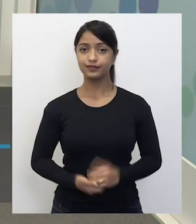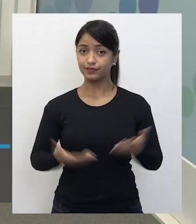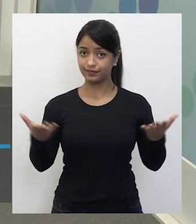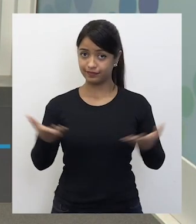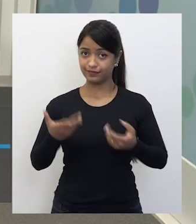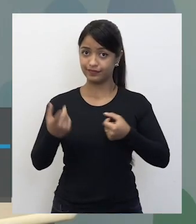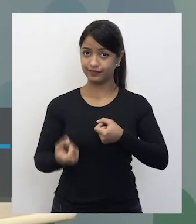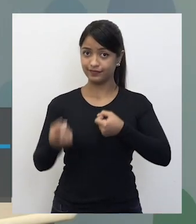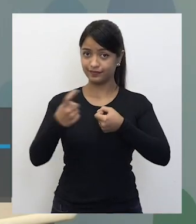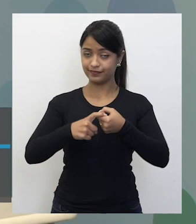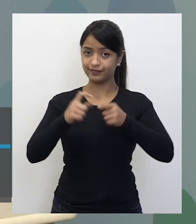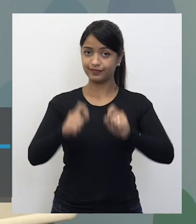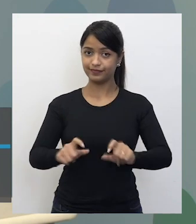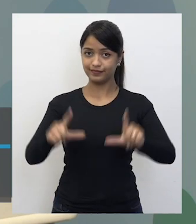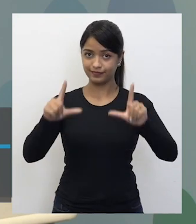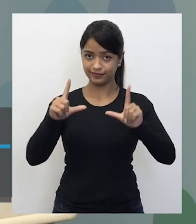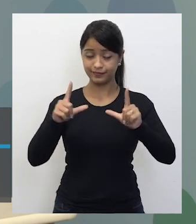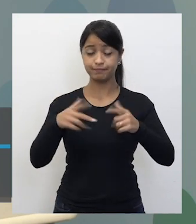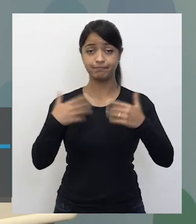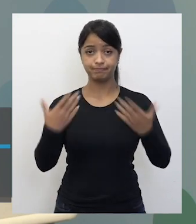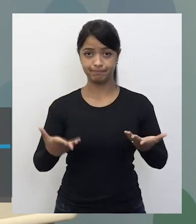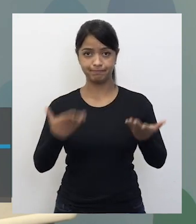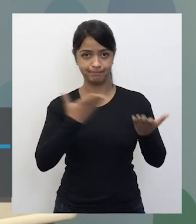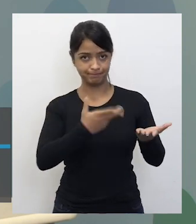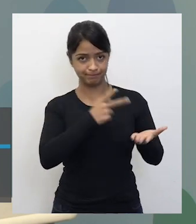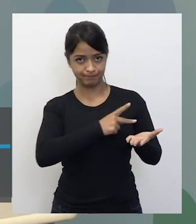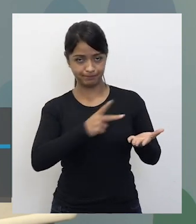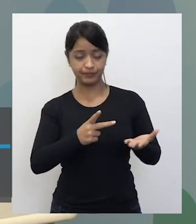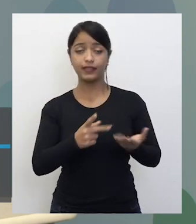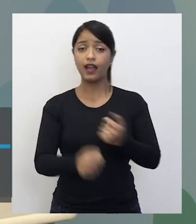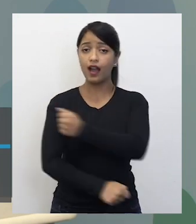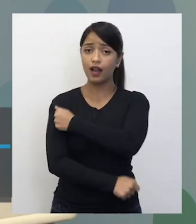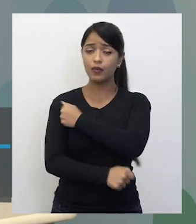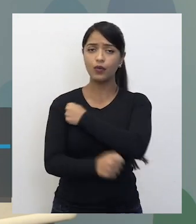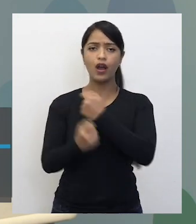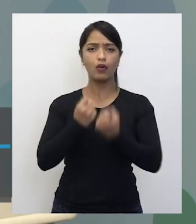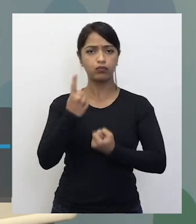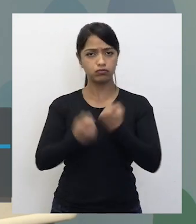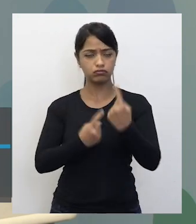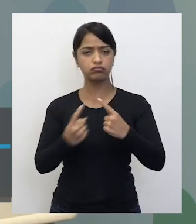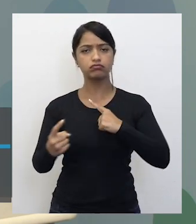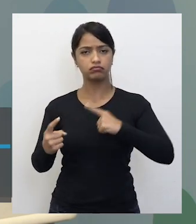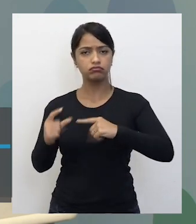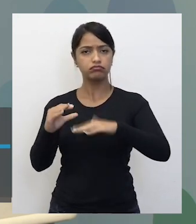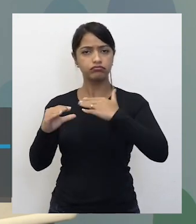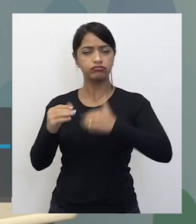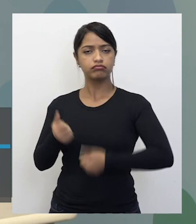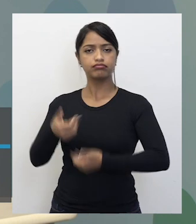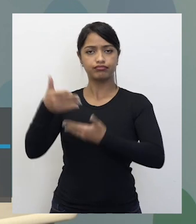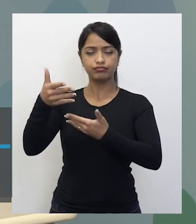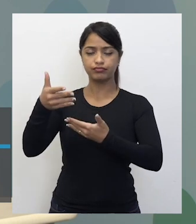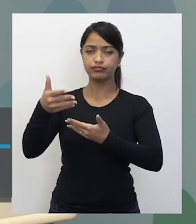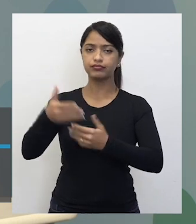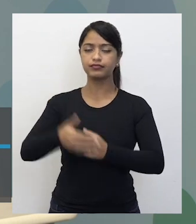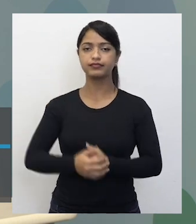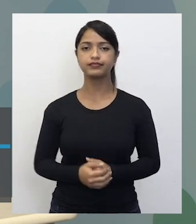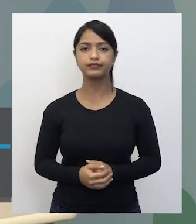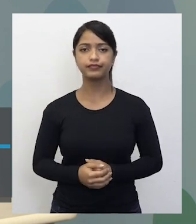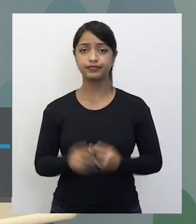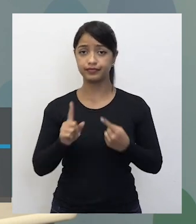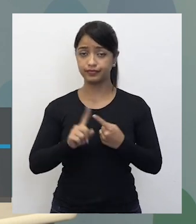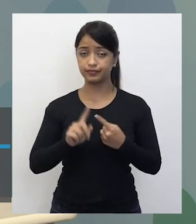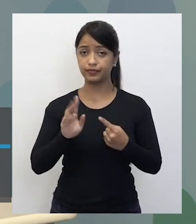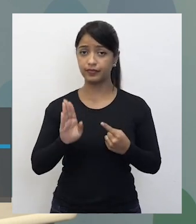Retornando então dessa atividade, professora Milene, alguns alunos aqui participaram desse exercício. A